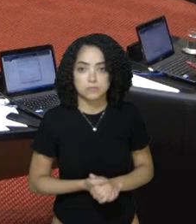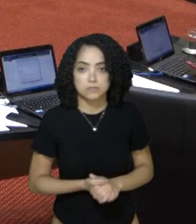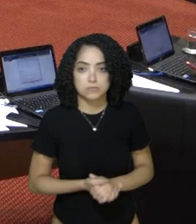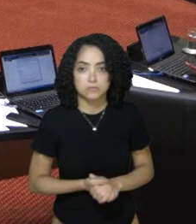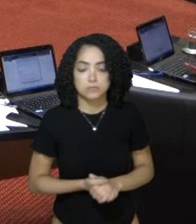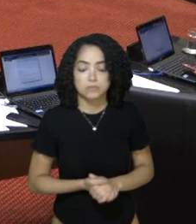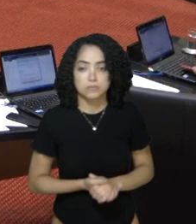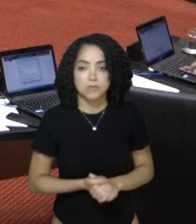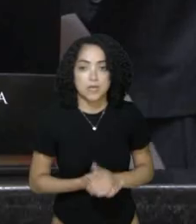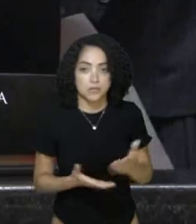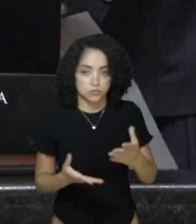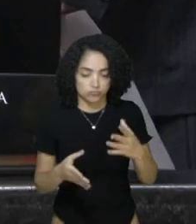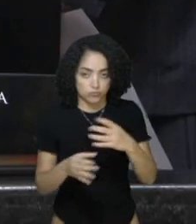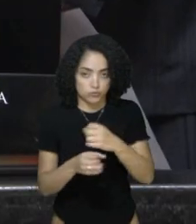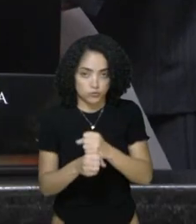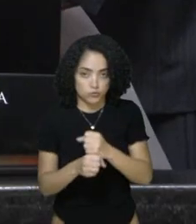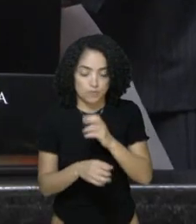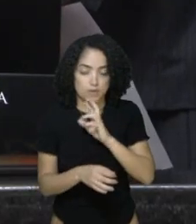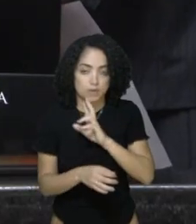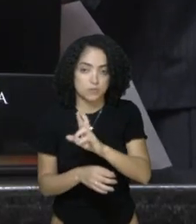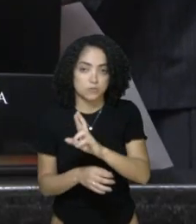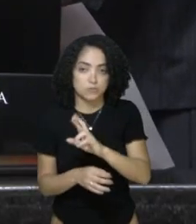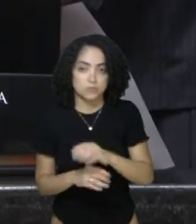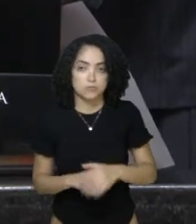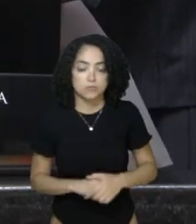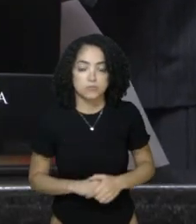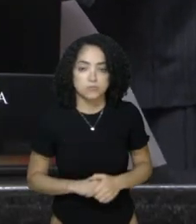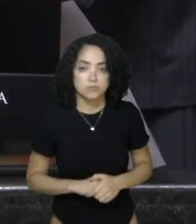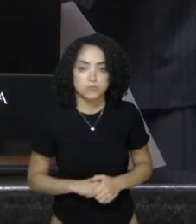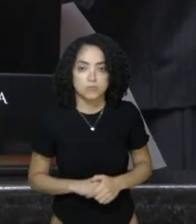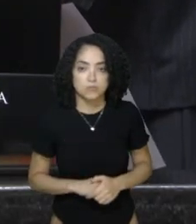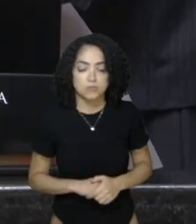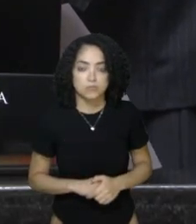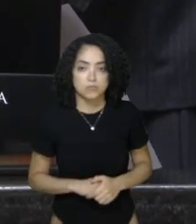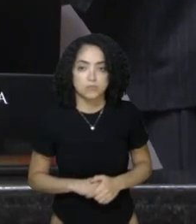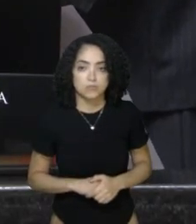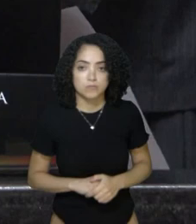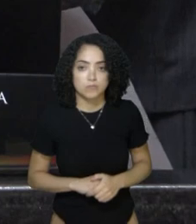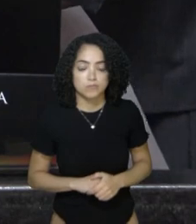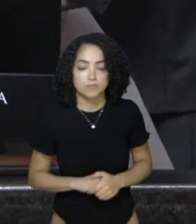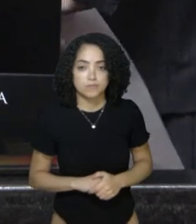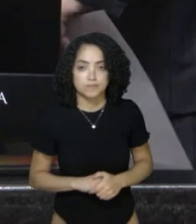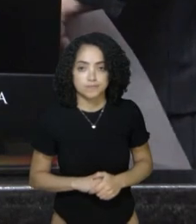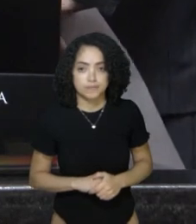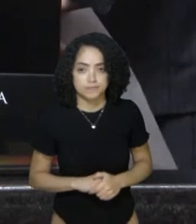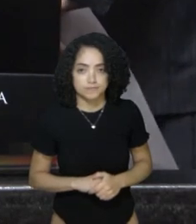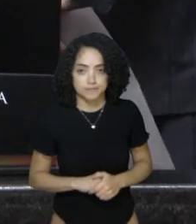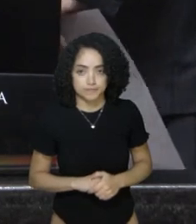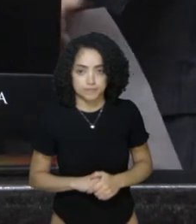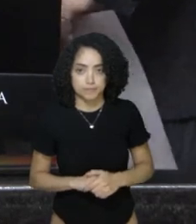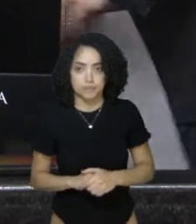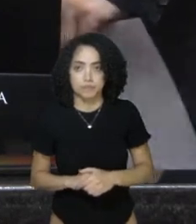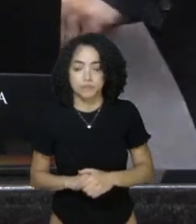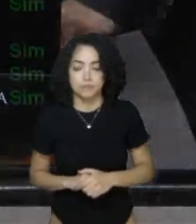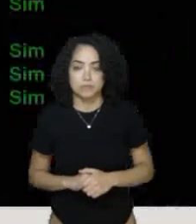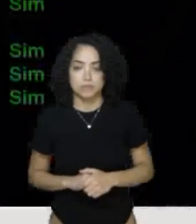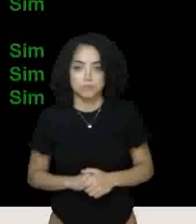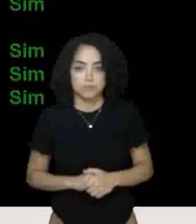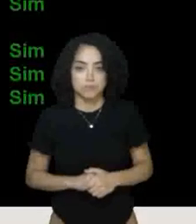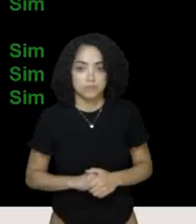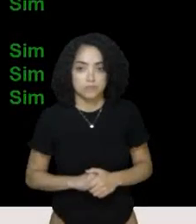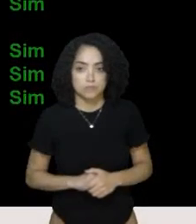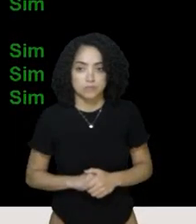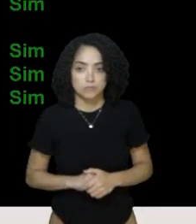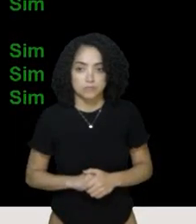podemos colher o resultado. Senhores deputados, votaram 26 deputados,